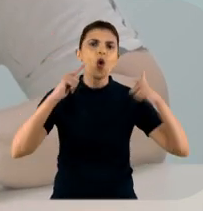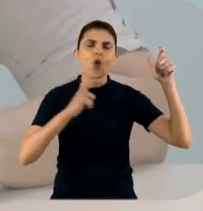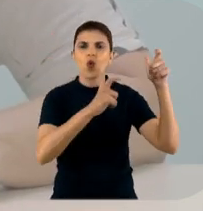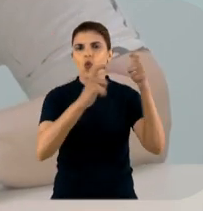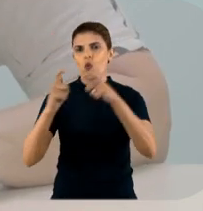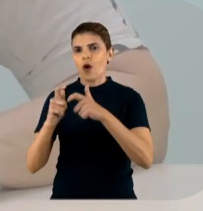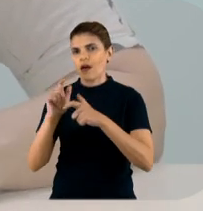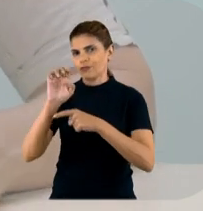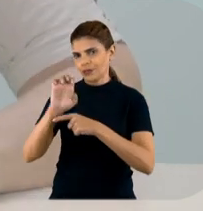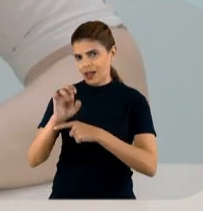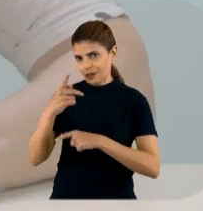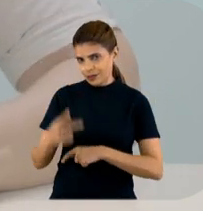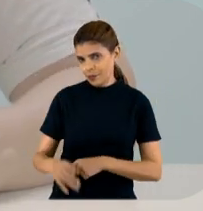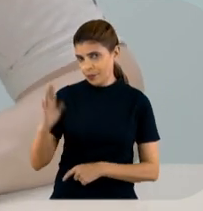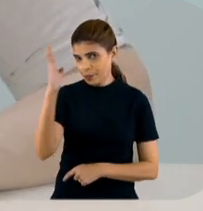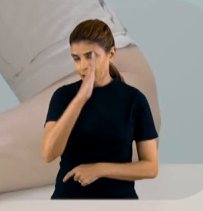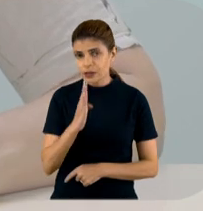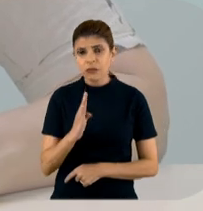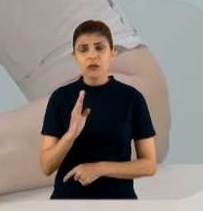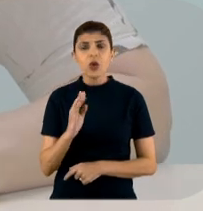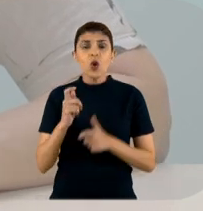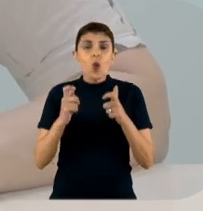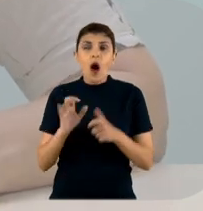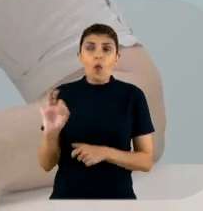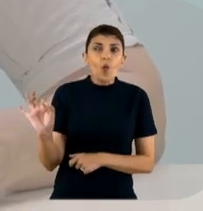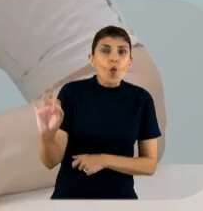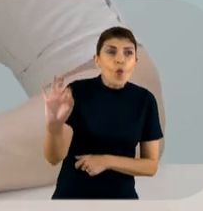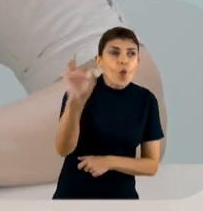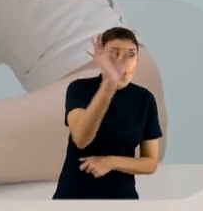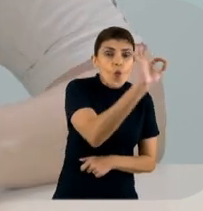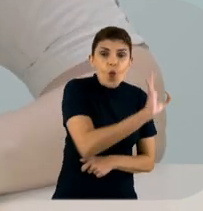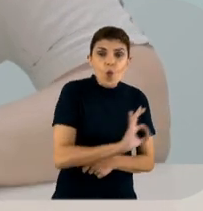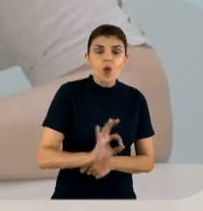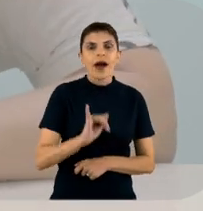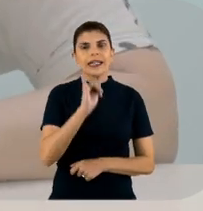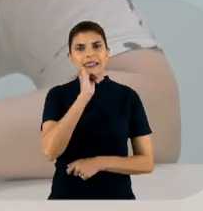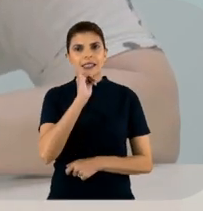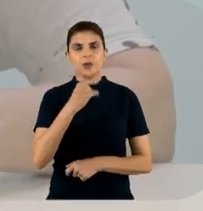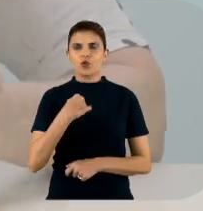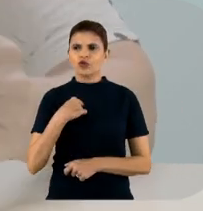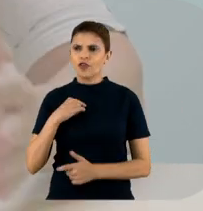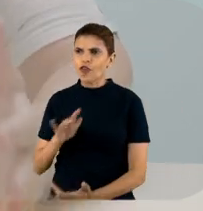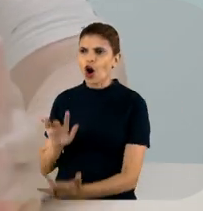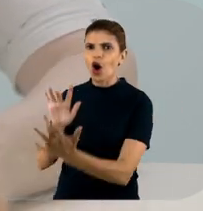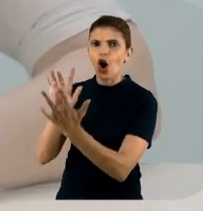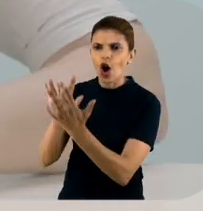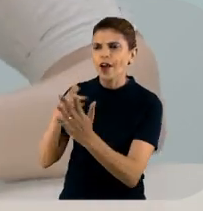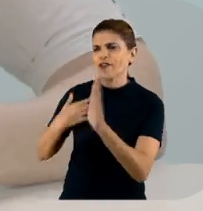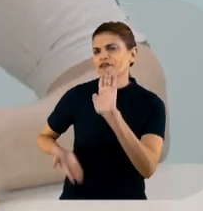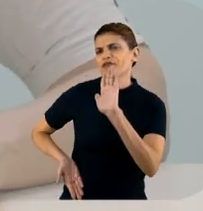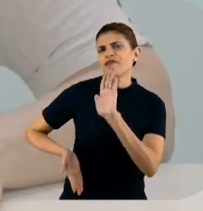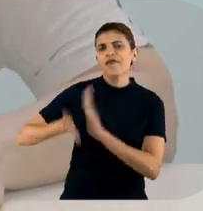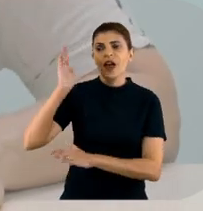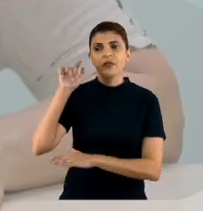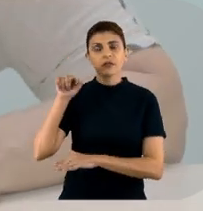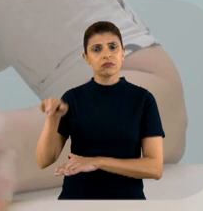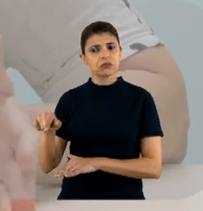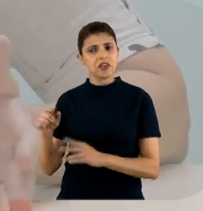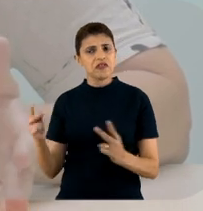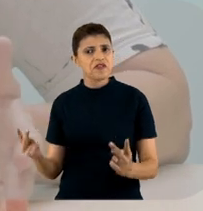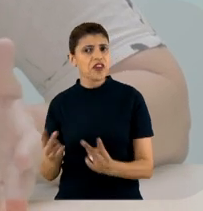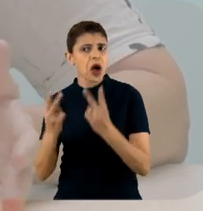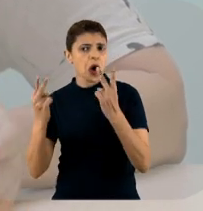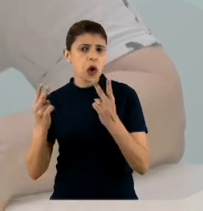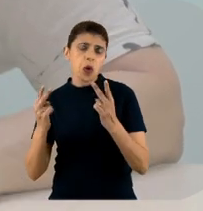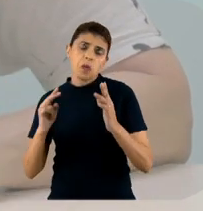do país então o local que não teve nenhum caso ainda ainda essa história de você ter tido um contato ter viajado pode ter um valor